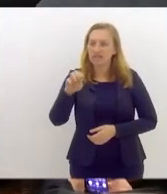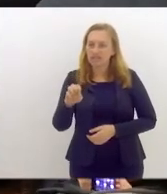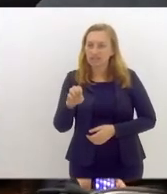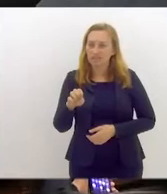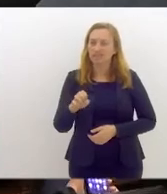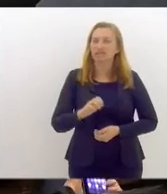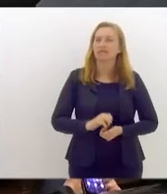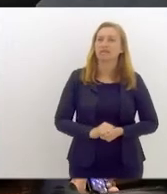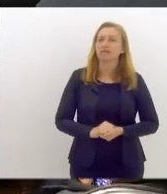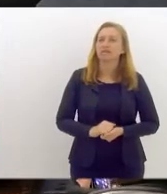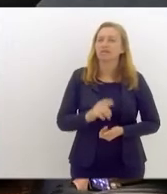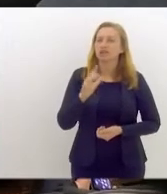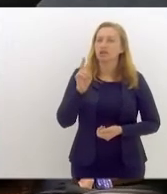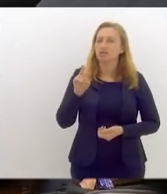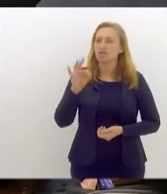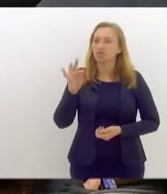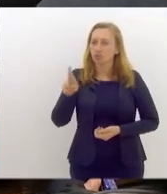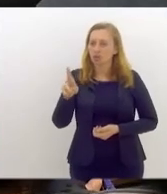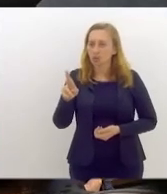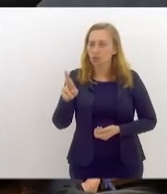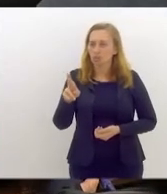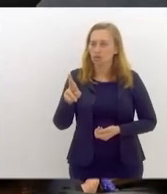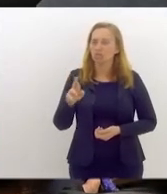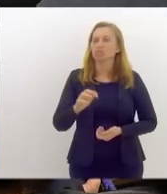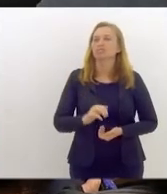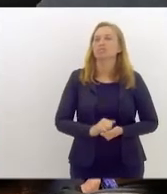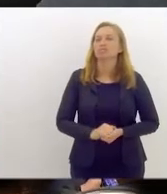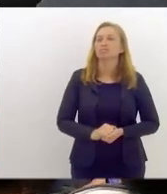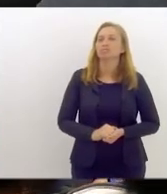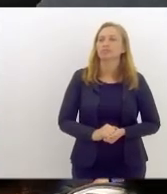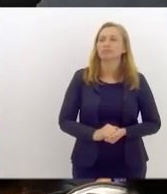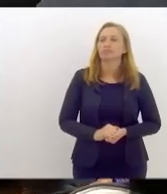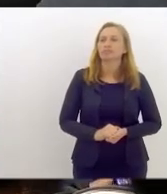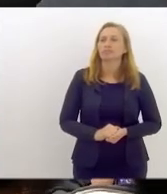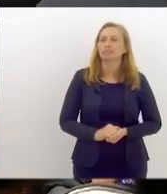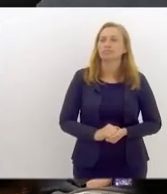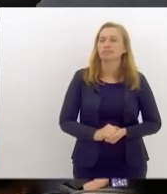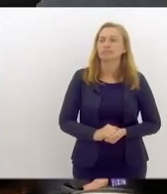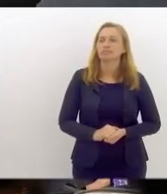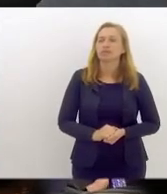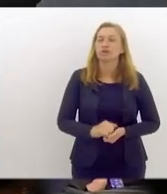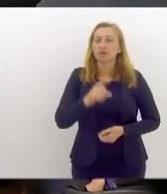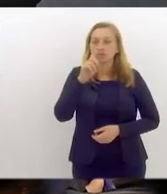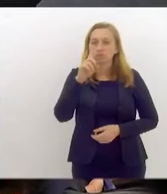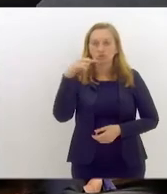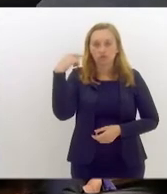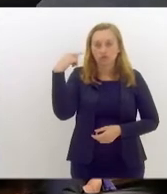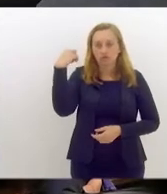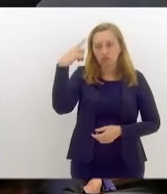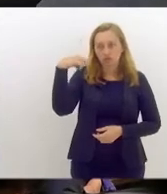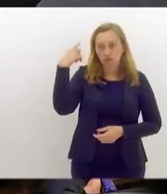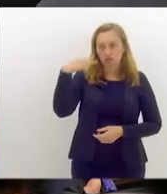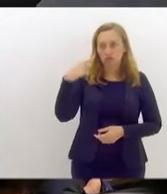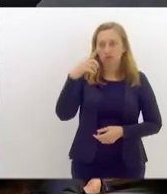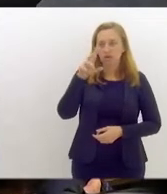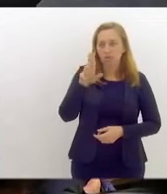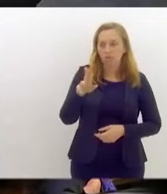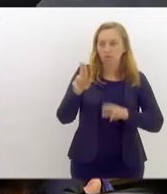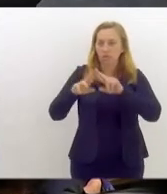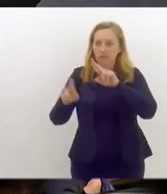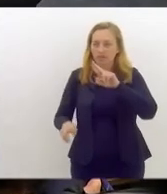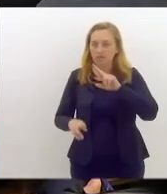Souza Barros e Victor Manuel Eloísio Branco Bastos cursou direito na UFRJ colando grau em